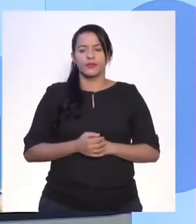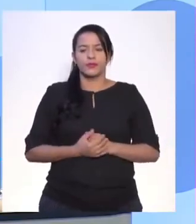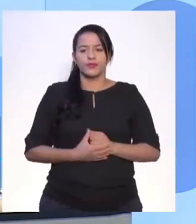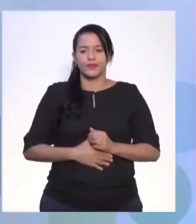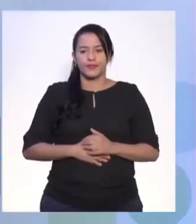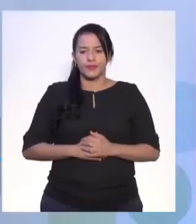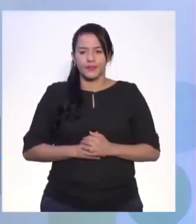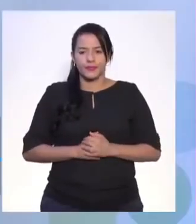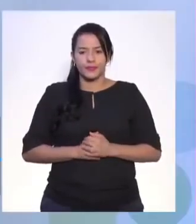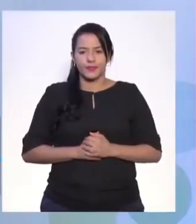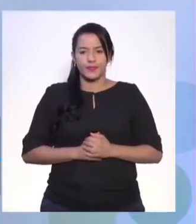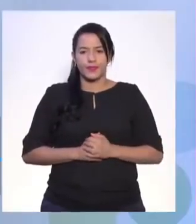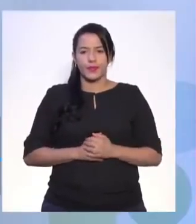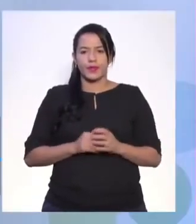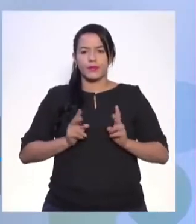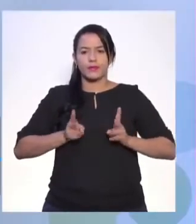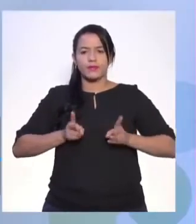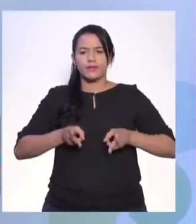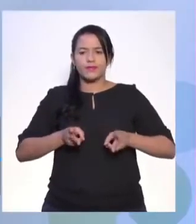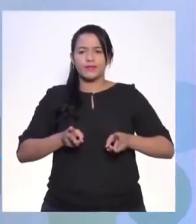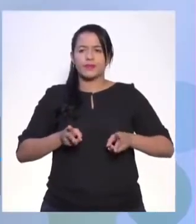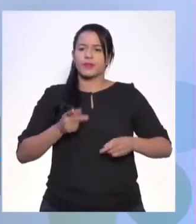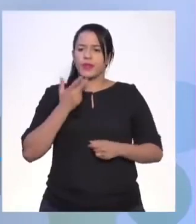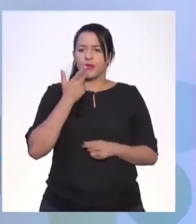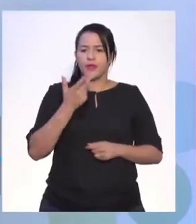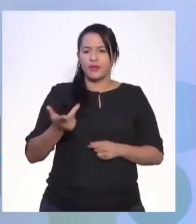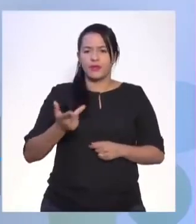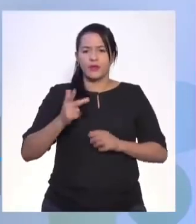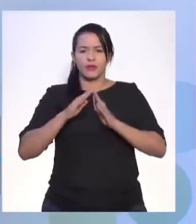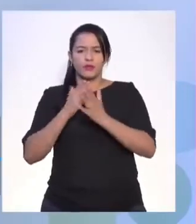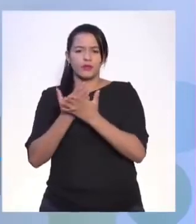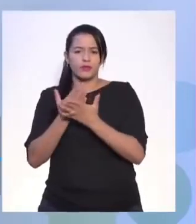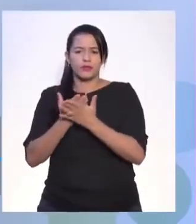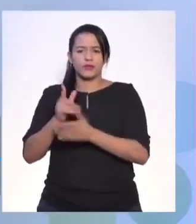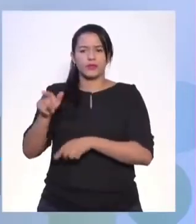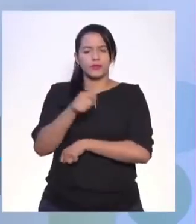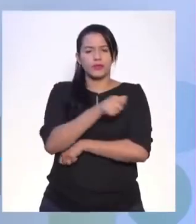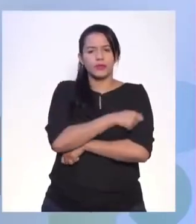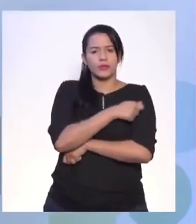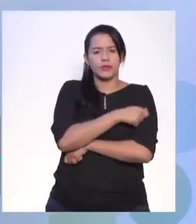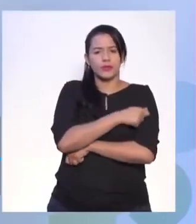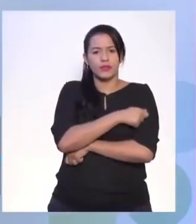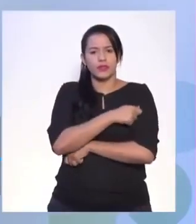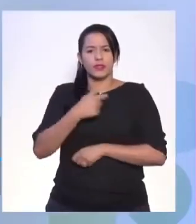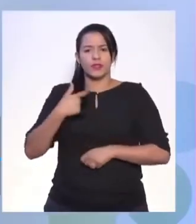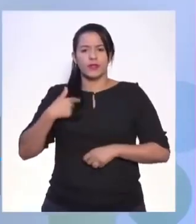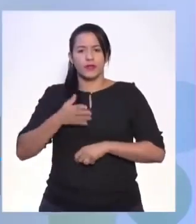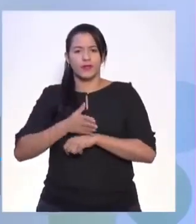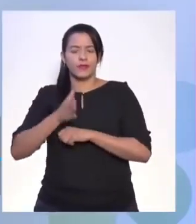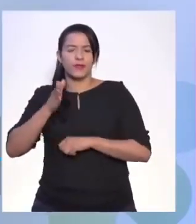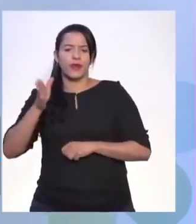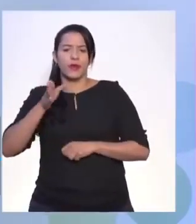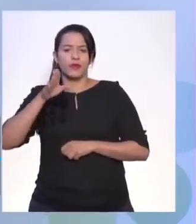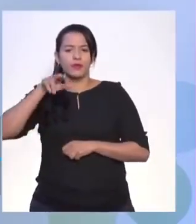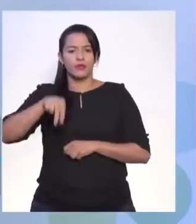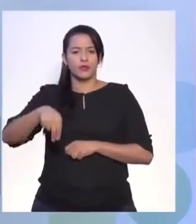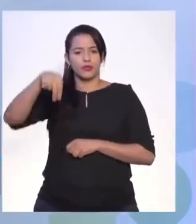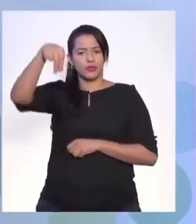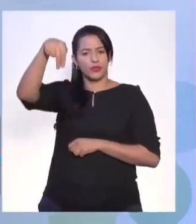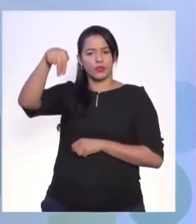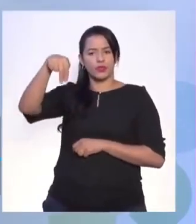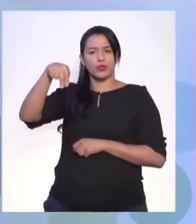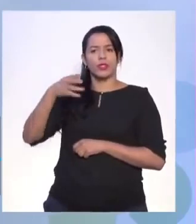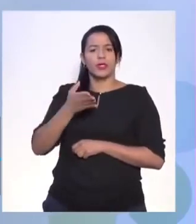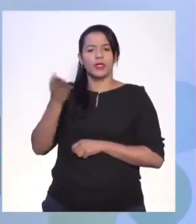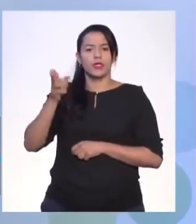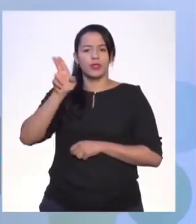Um exemplo que eu sempre dou para os alunos. Imagine se a gente vai ao médico, né? Eu moro aqui na região sudeste, vou lá para o norte. E aí o médico